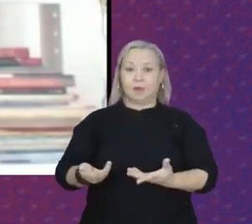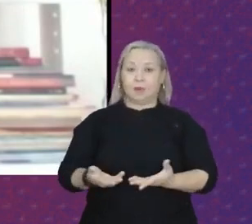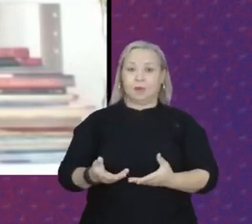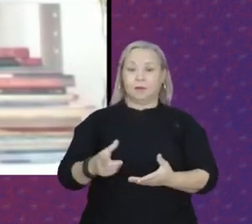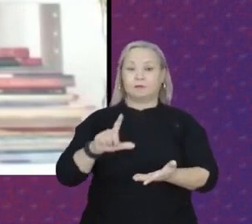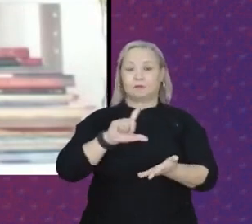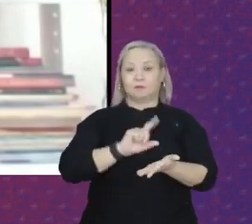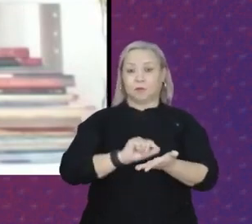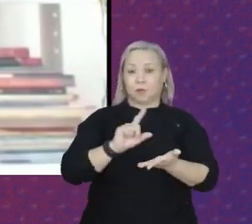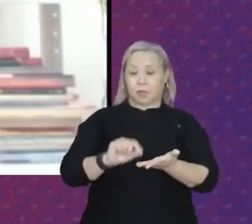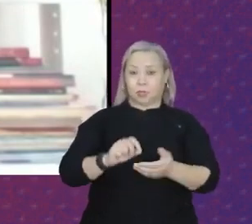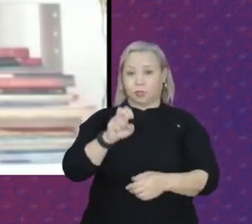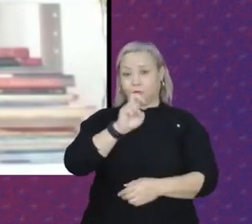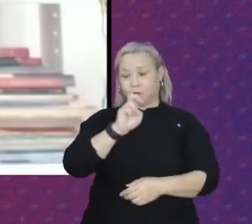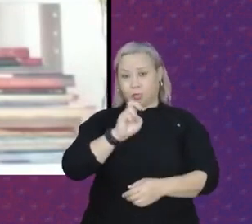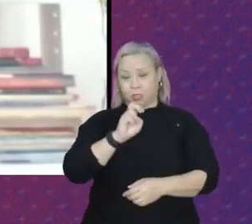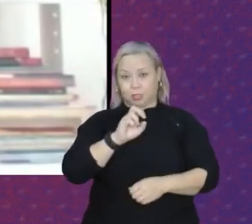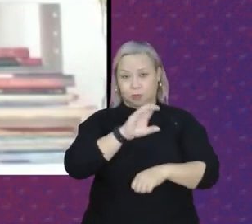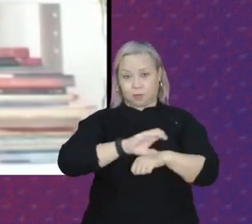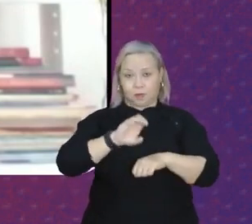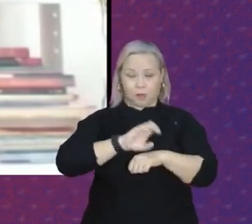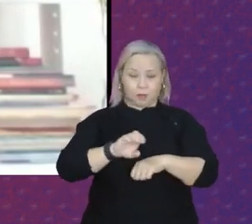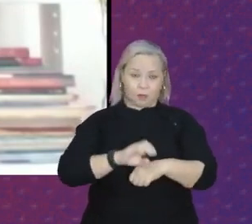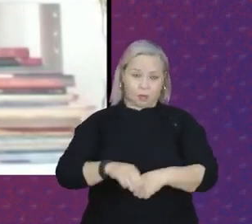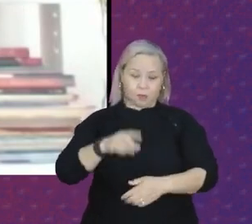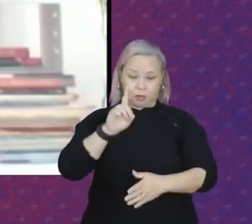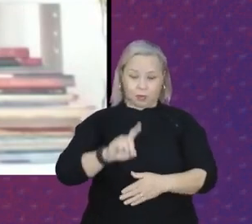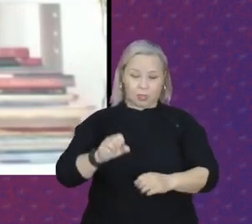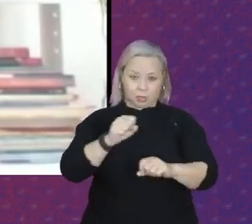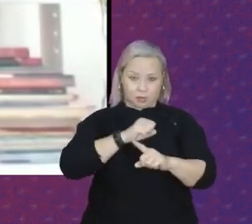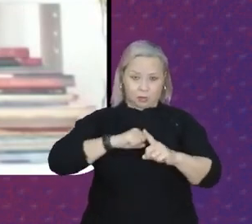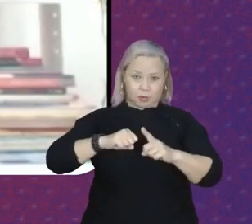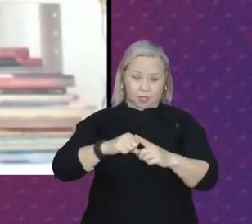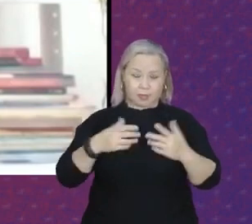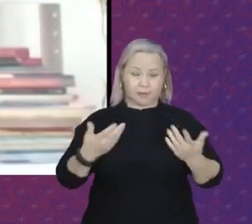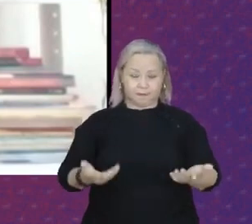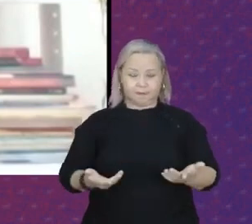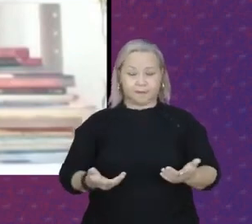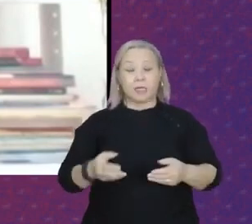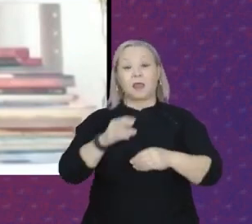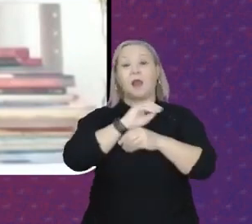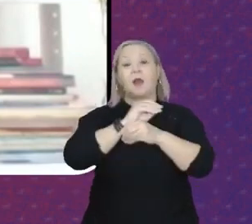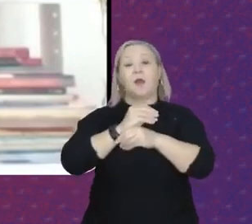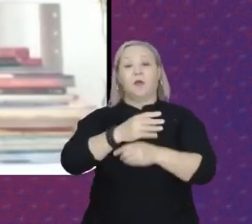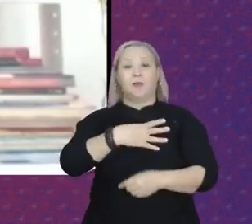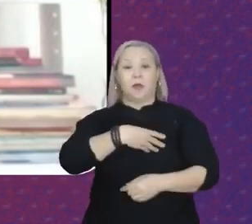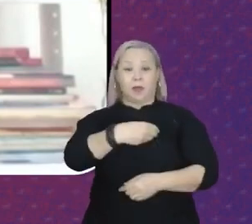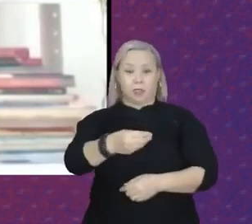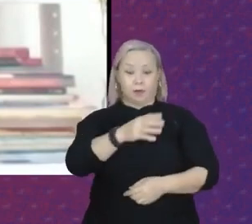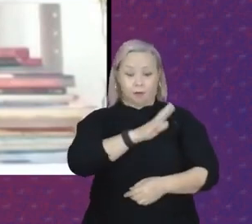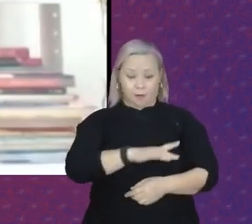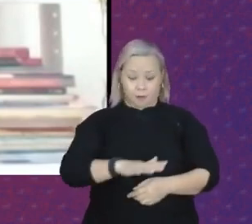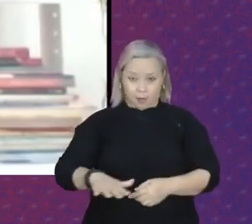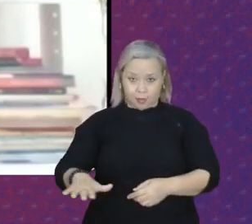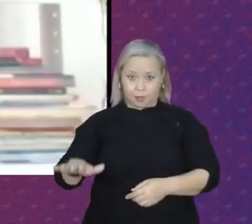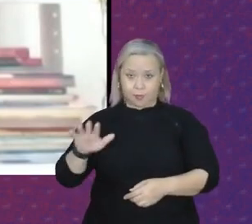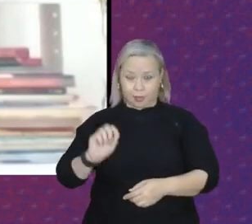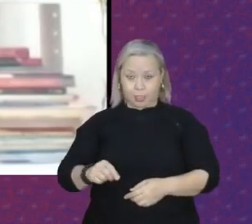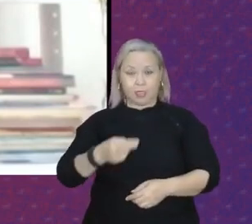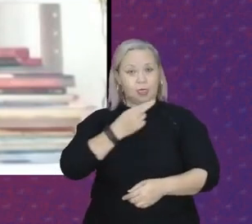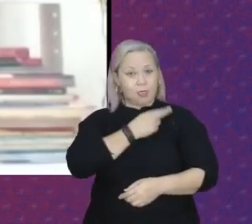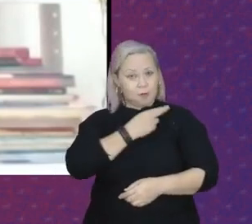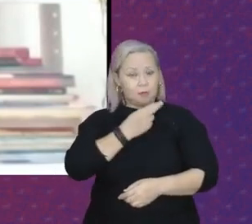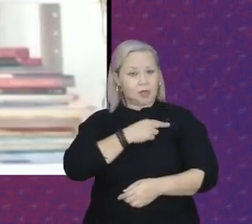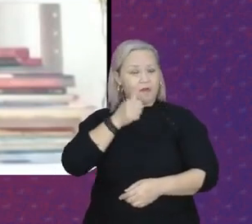E como na nossa sociedade a criação e educação de filhos pequenos tem sido, sobretudo,